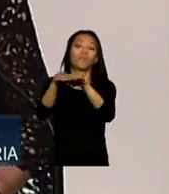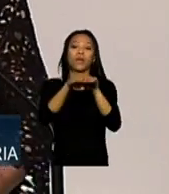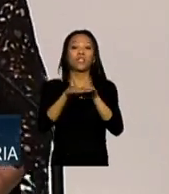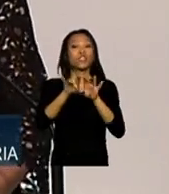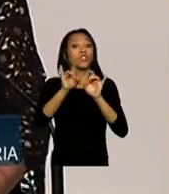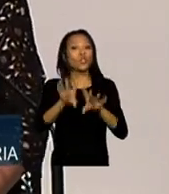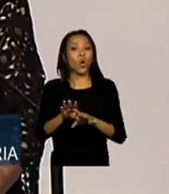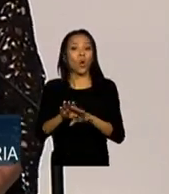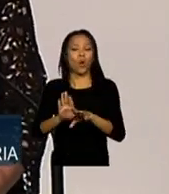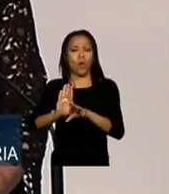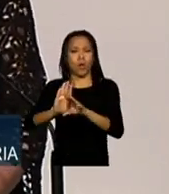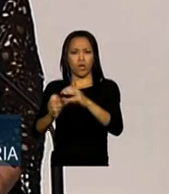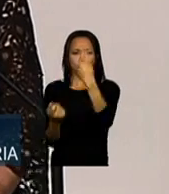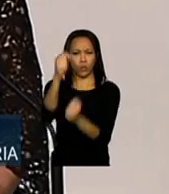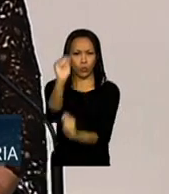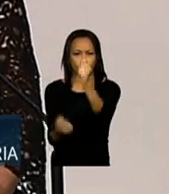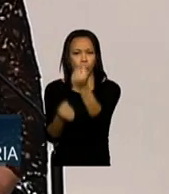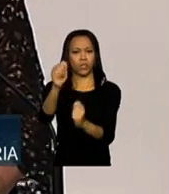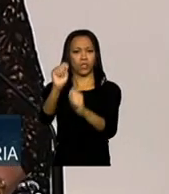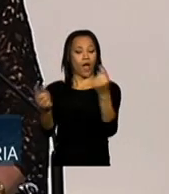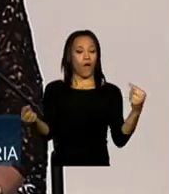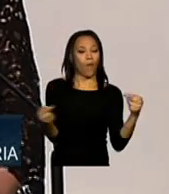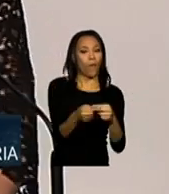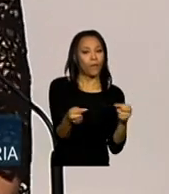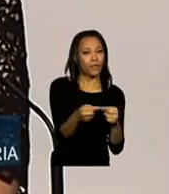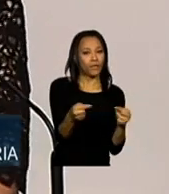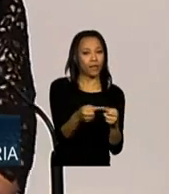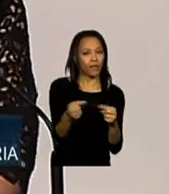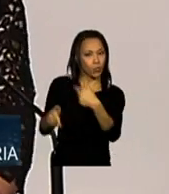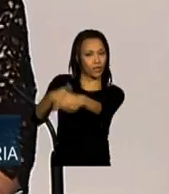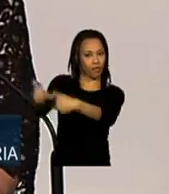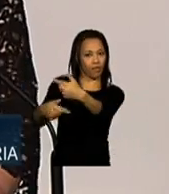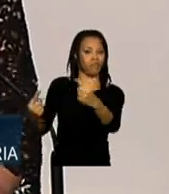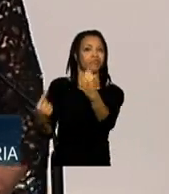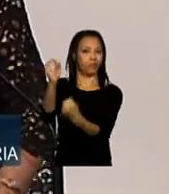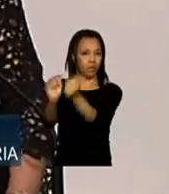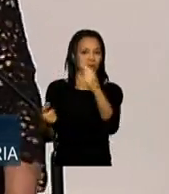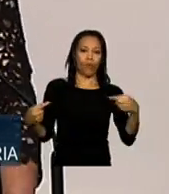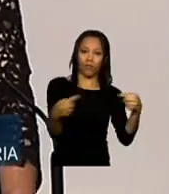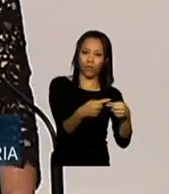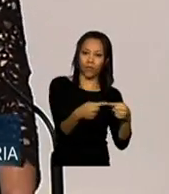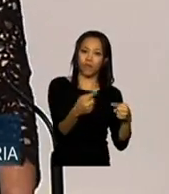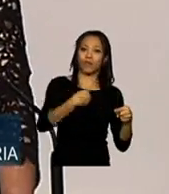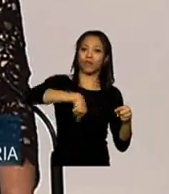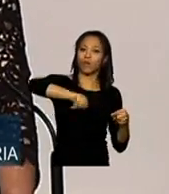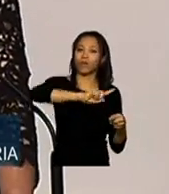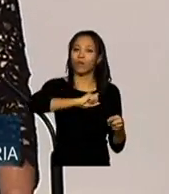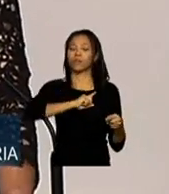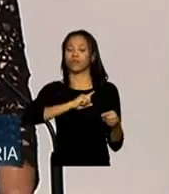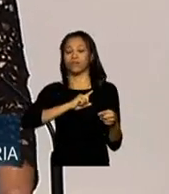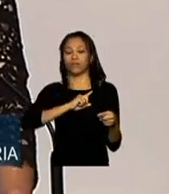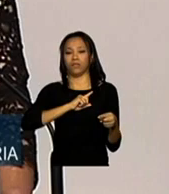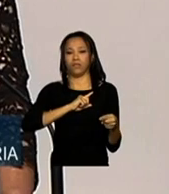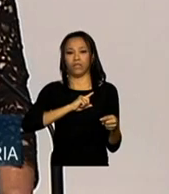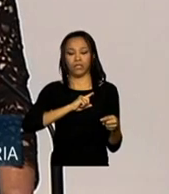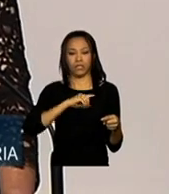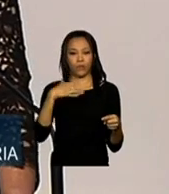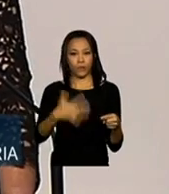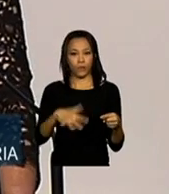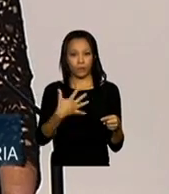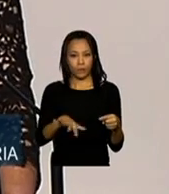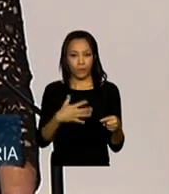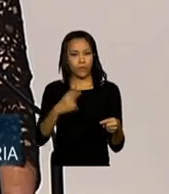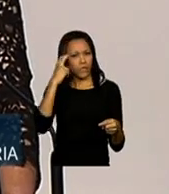produtividade industrial combinada com a nossa extraordinária, mas a nossa extraordinária